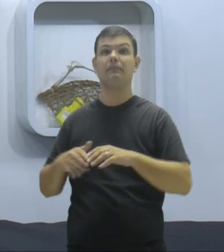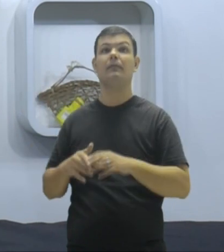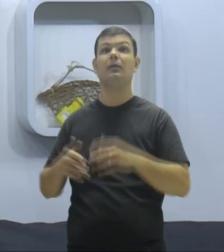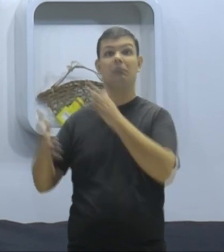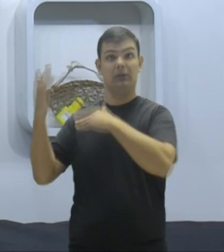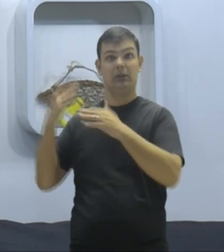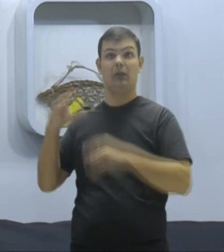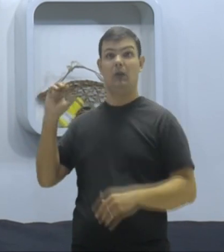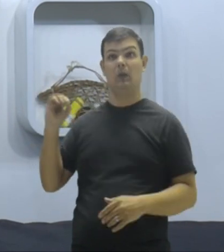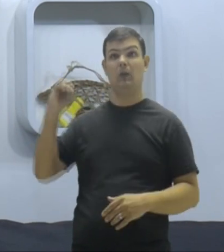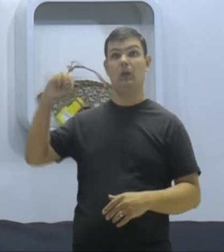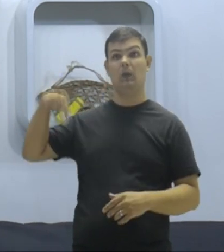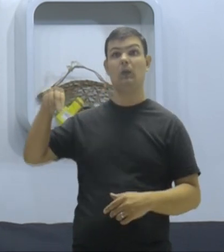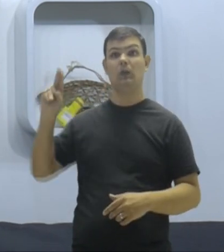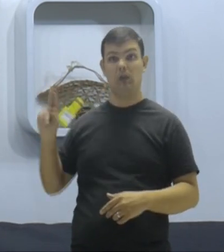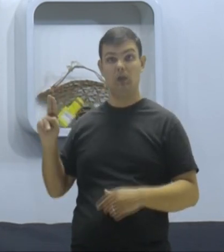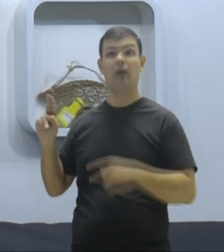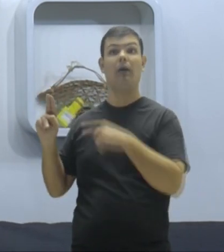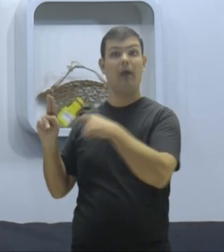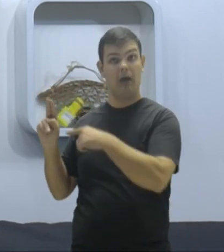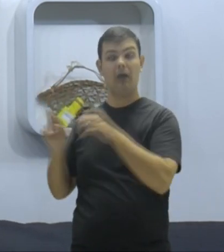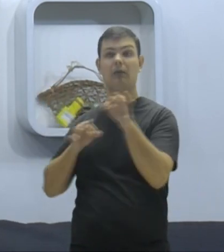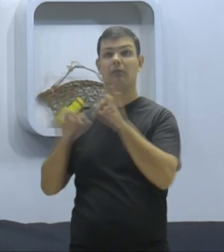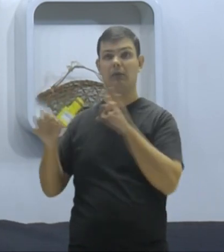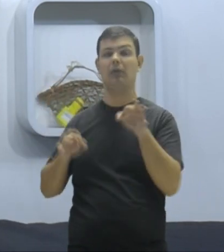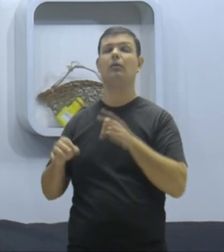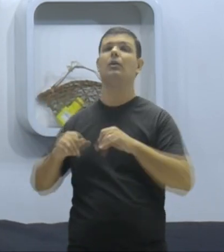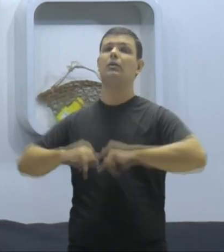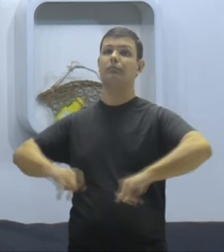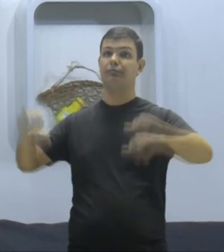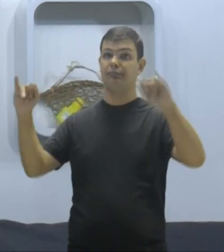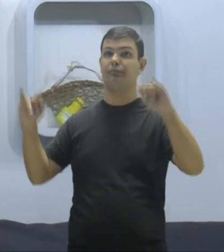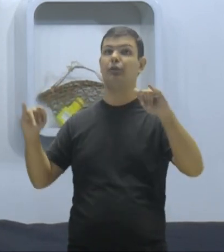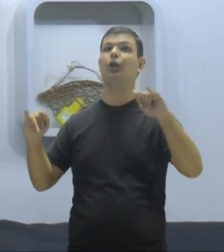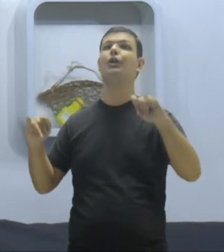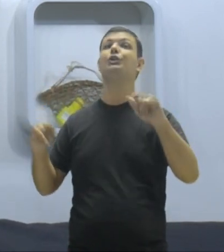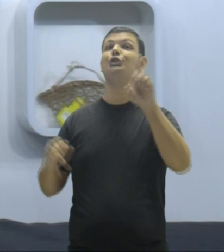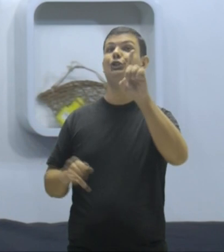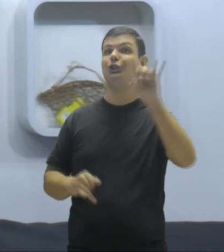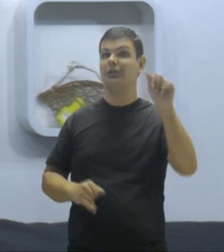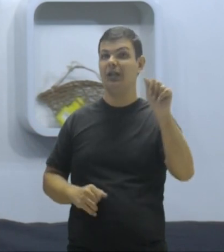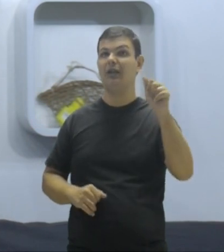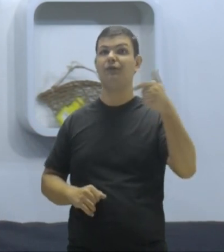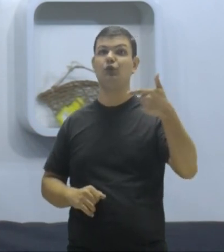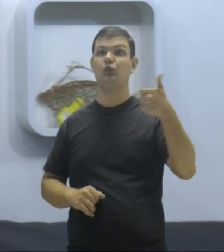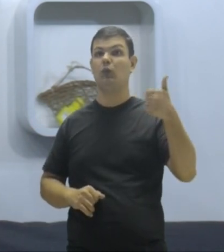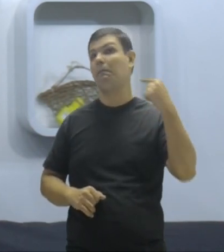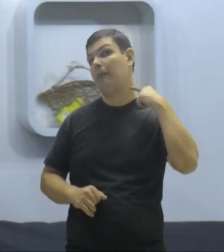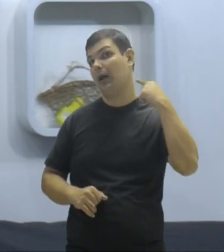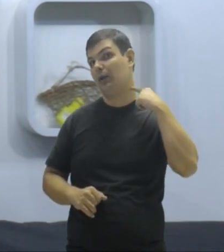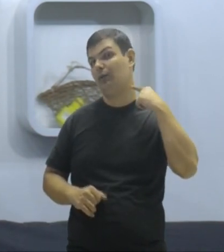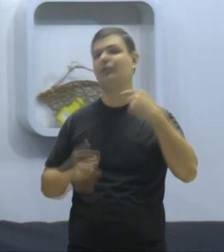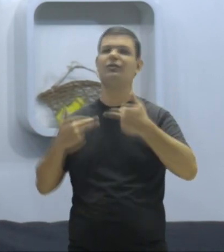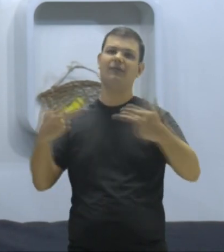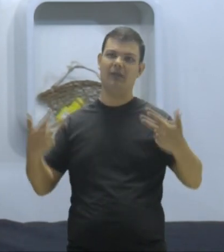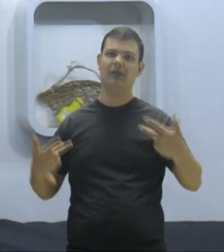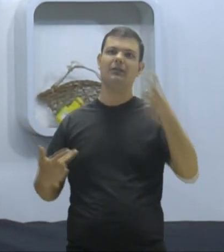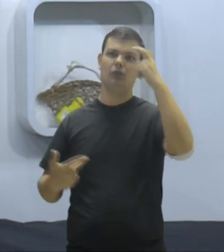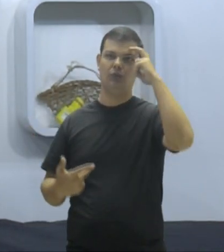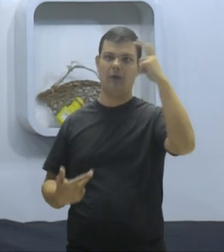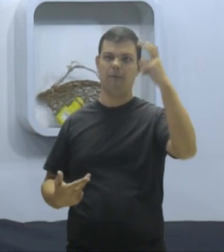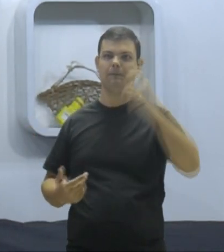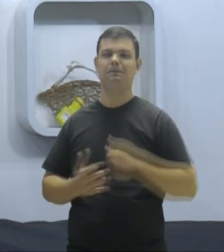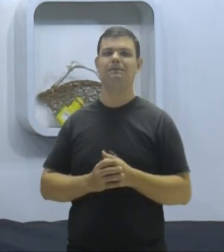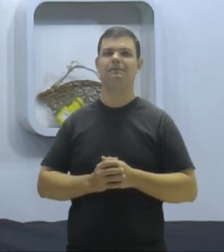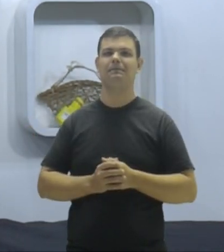Nações Unidas, o Dia Mundial da Diversidade, que é no dia 21 de maio, ok?